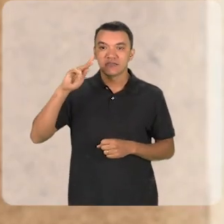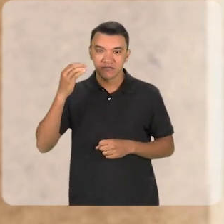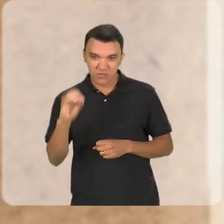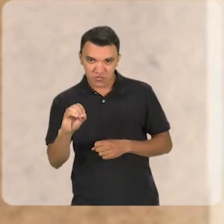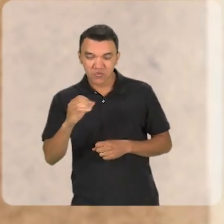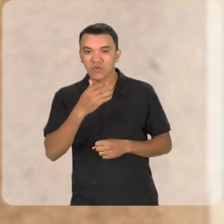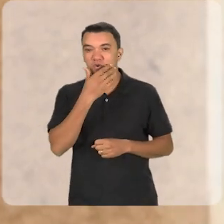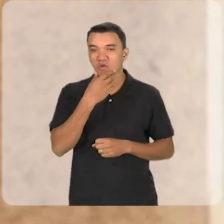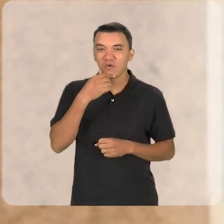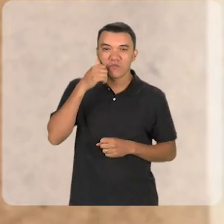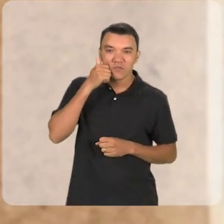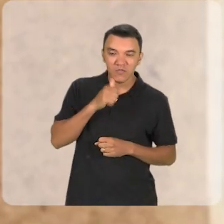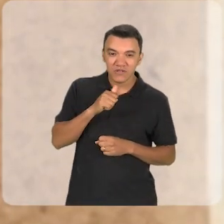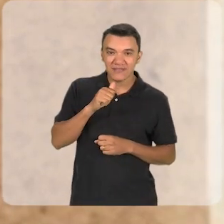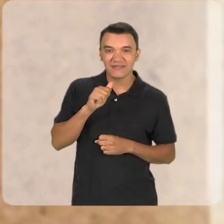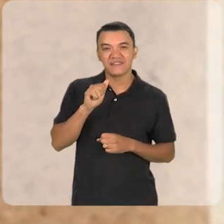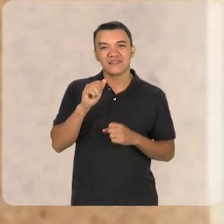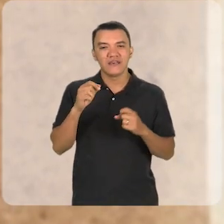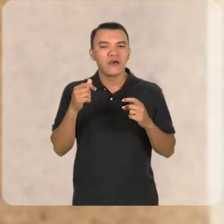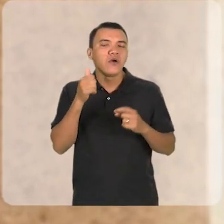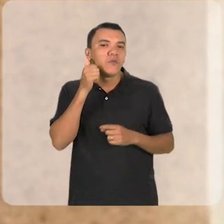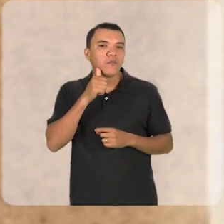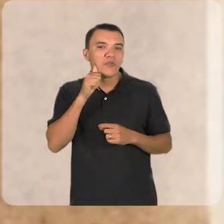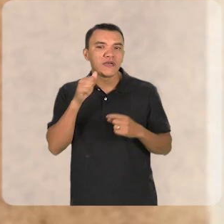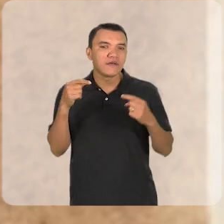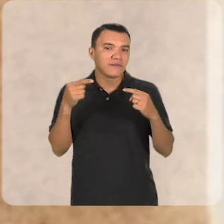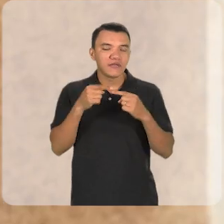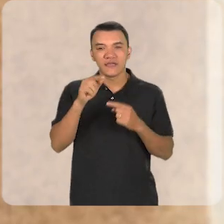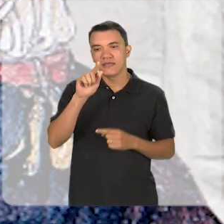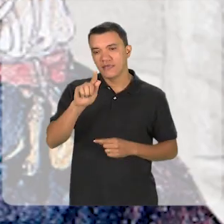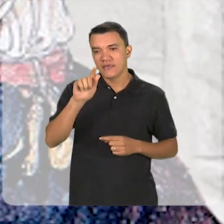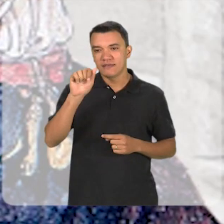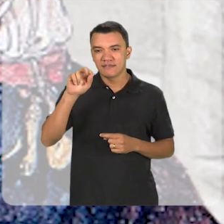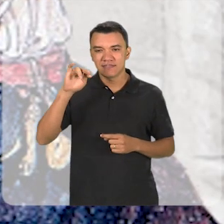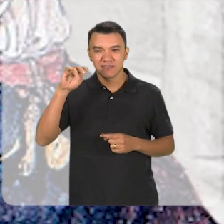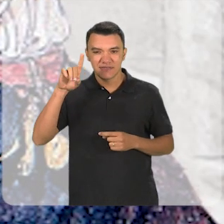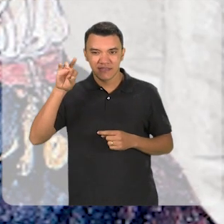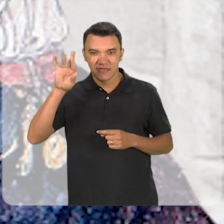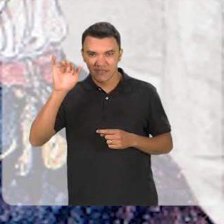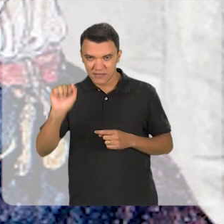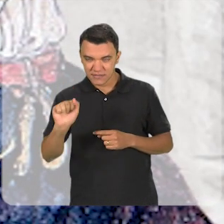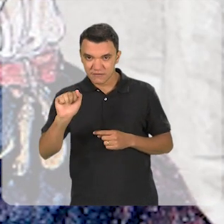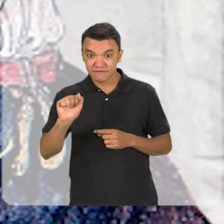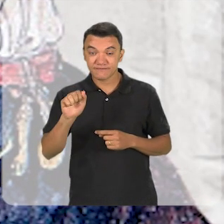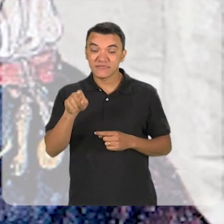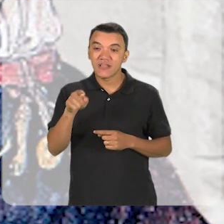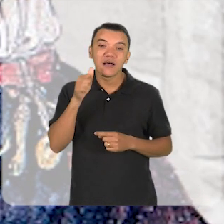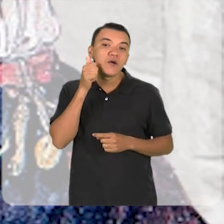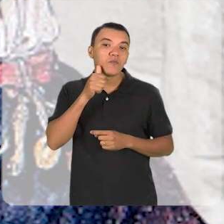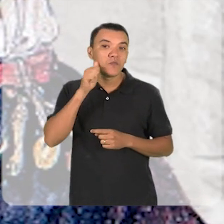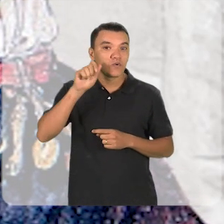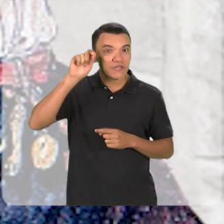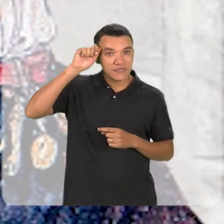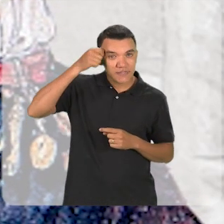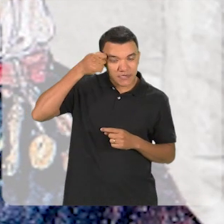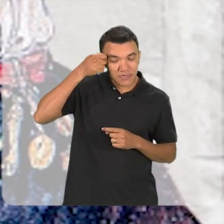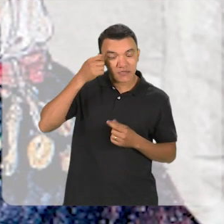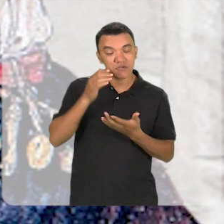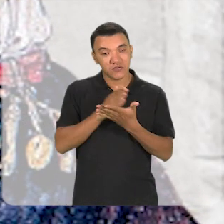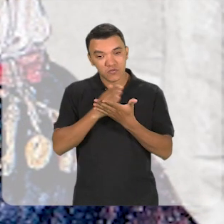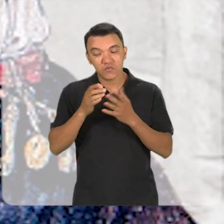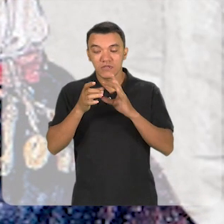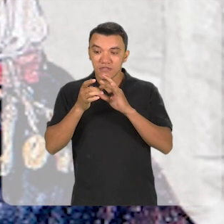de ganho, que também são chamadas as ganhadeiras. E essas mulheres negras, mulheres